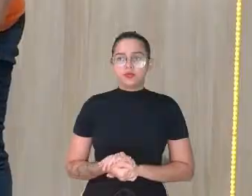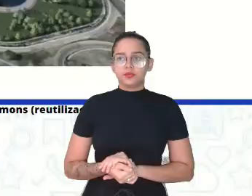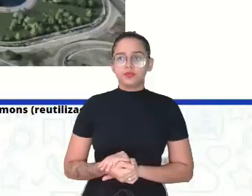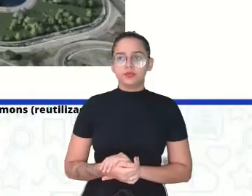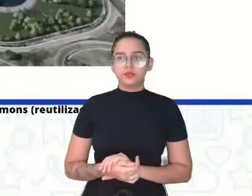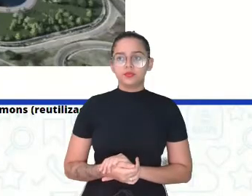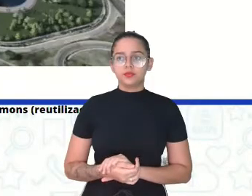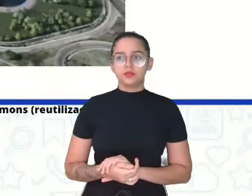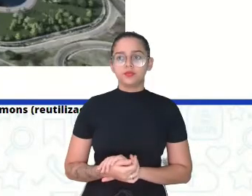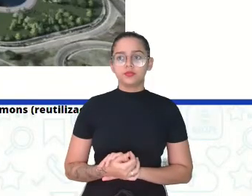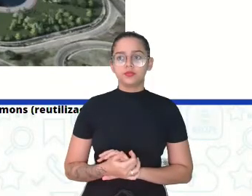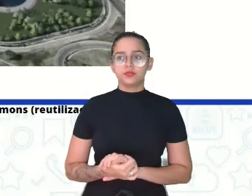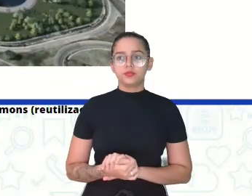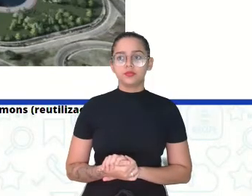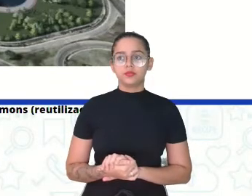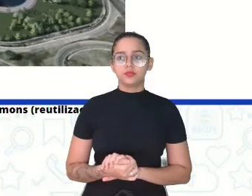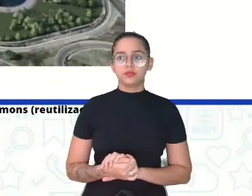ó,